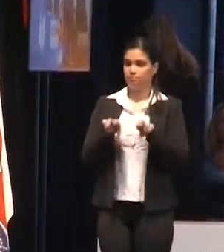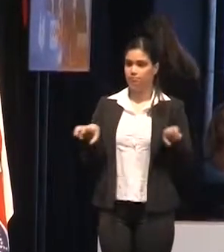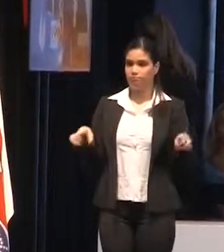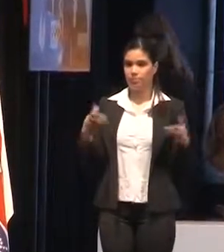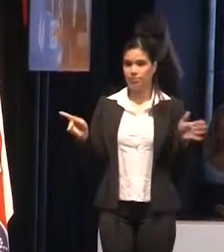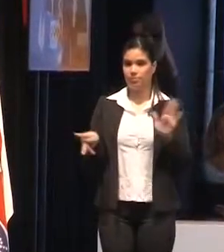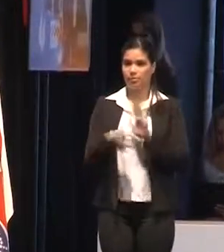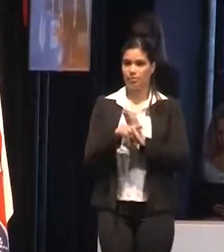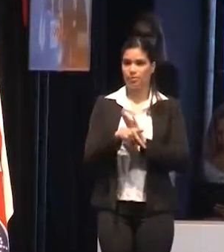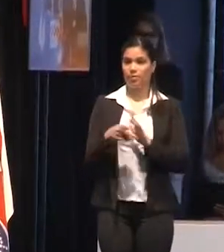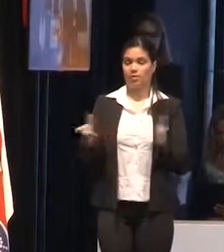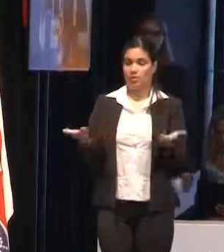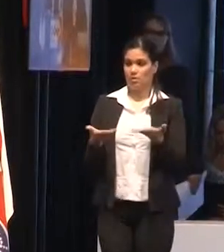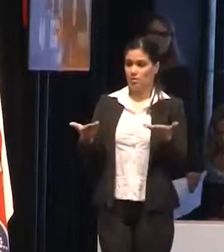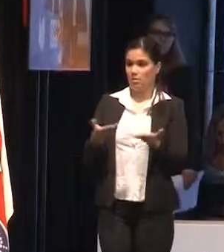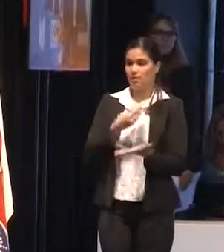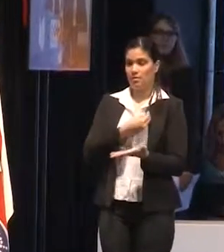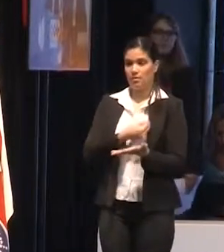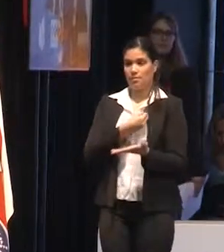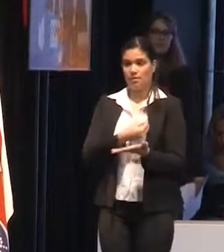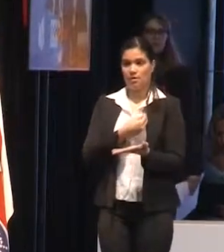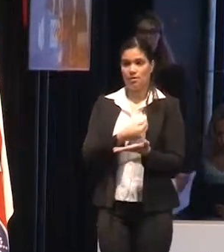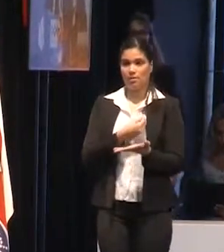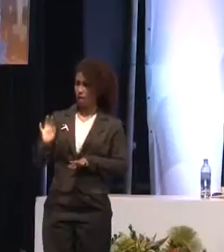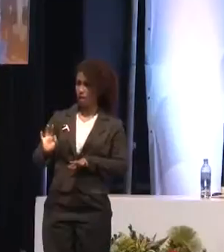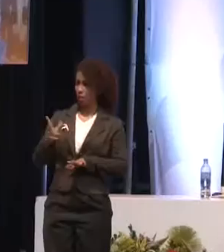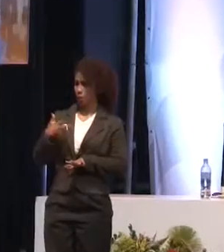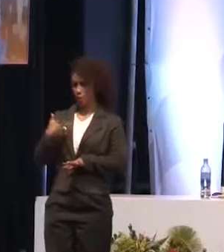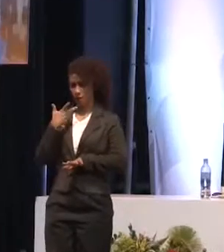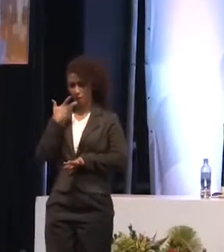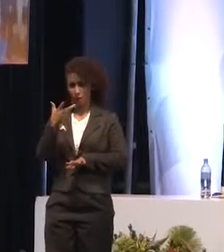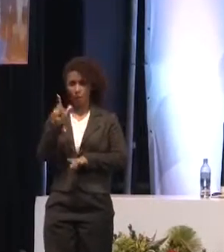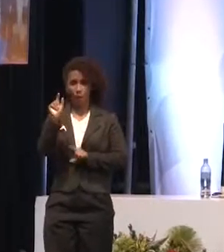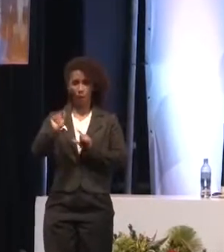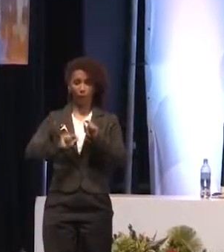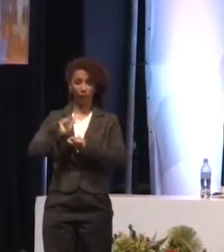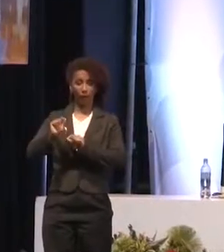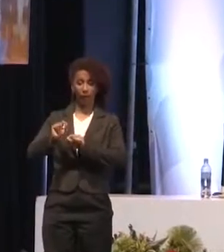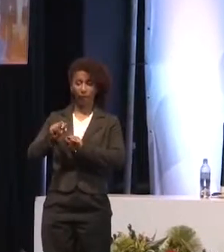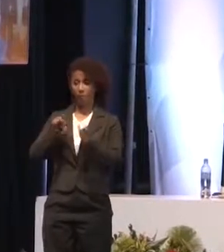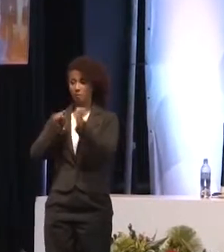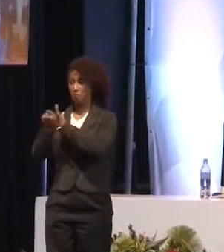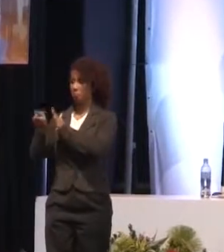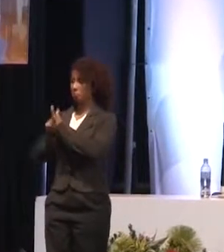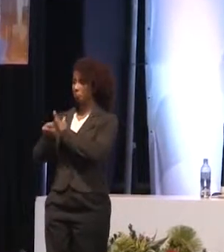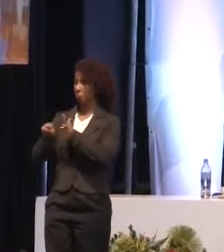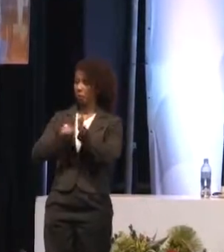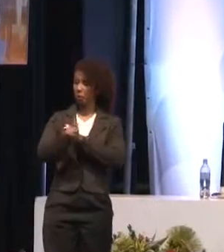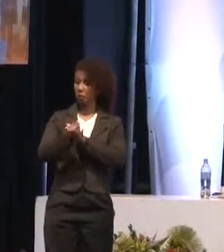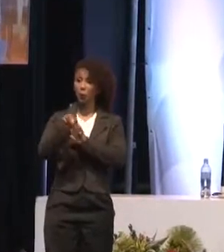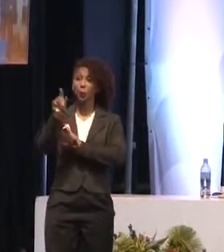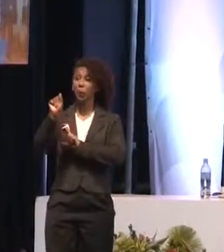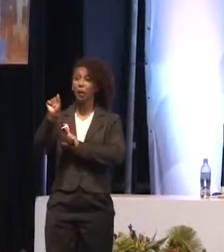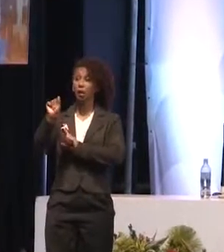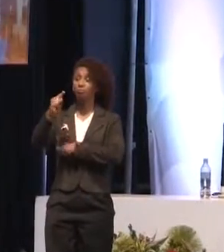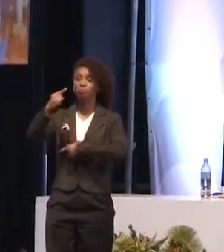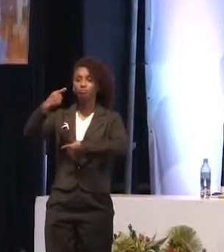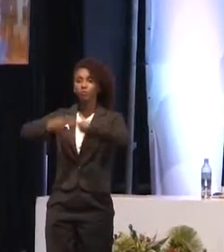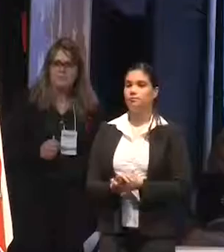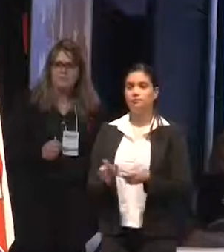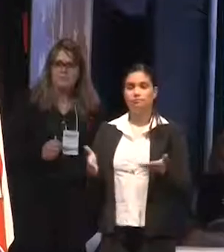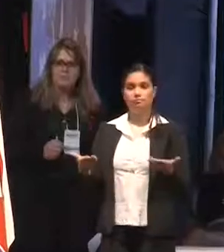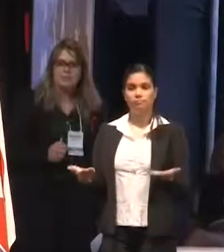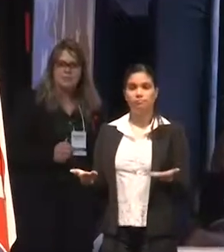o criminalista Antônio Nabor Areias Bulhões e o jurista Celso Antônio Bandeira de Melo falaram sobre a